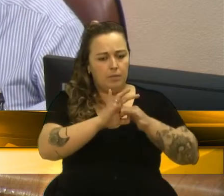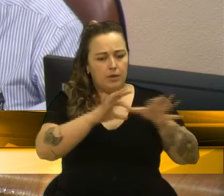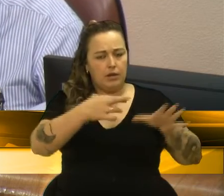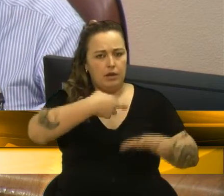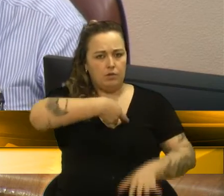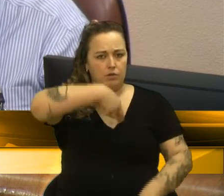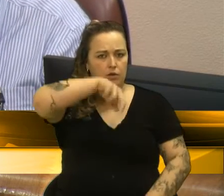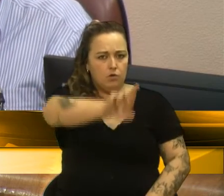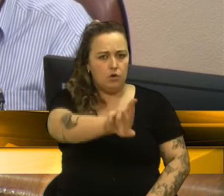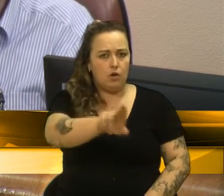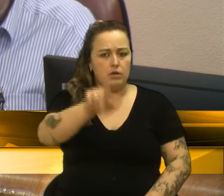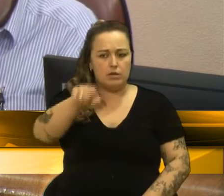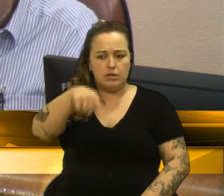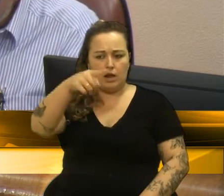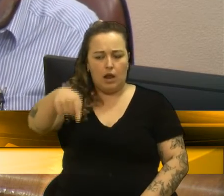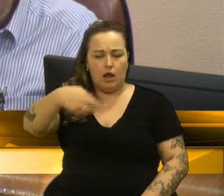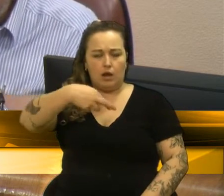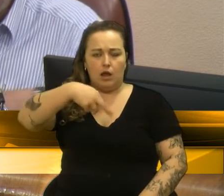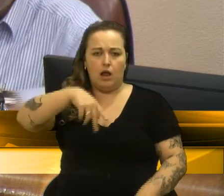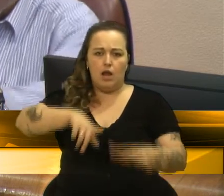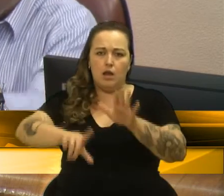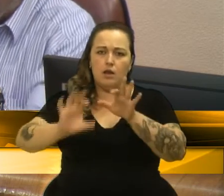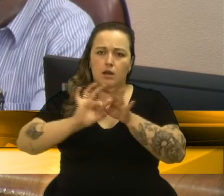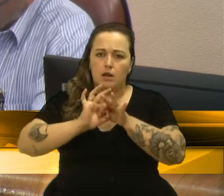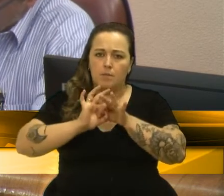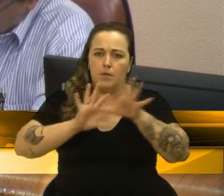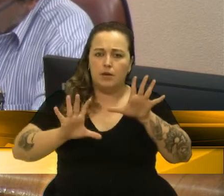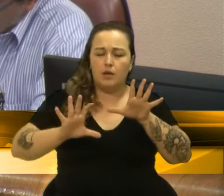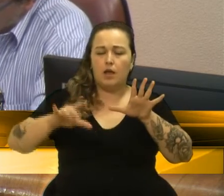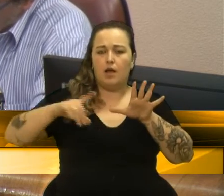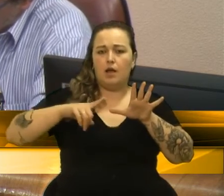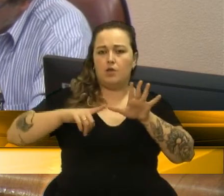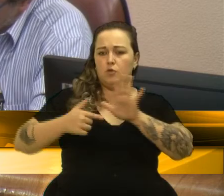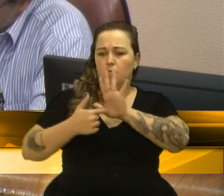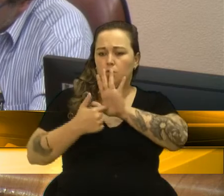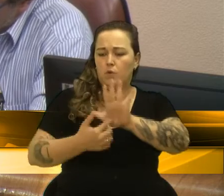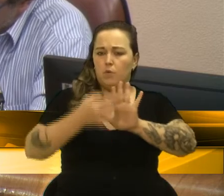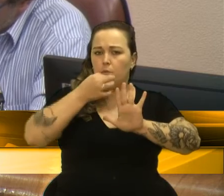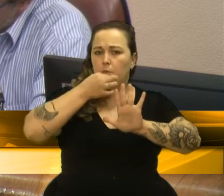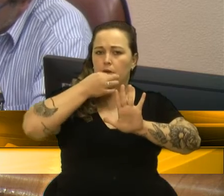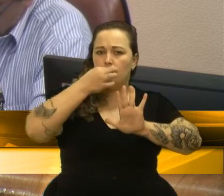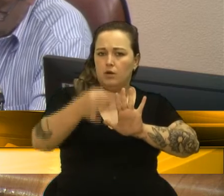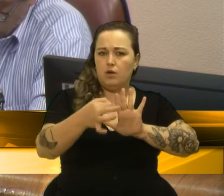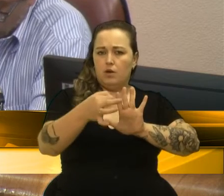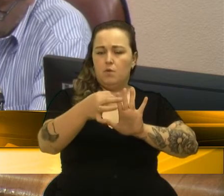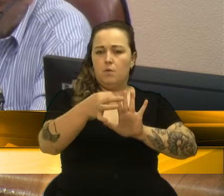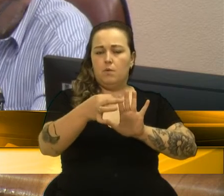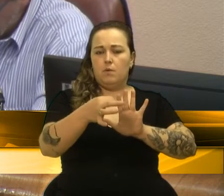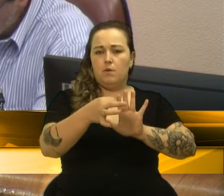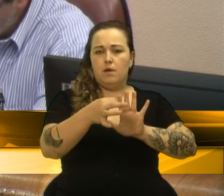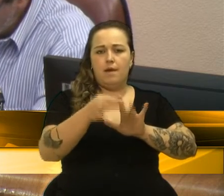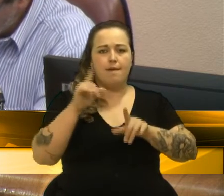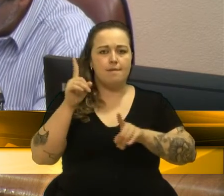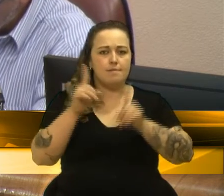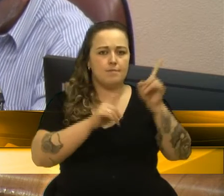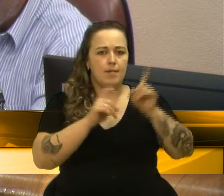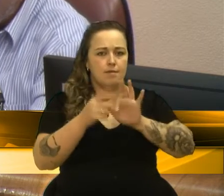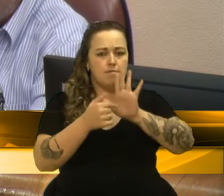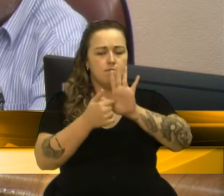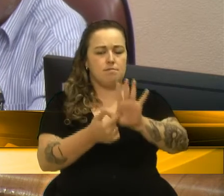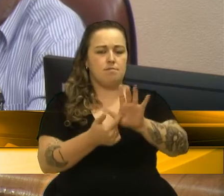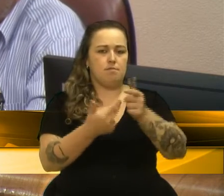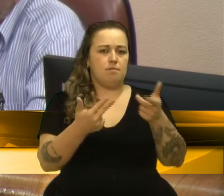Estado. Esse é o entendimento do Procurador da República, Fabiano de Moraes, quando afirmou em depoimento a essa